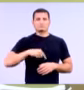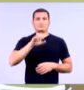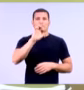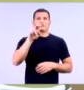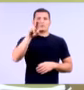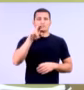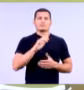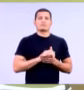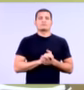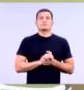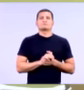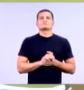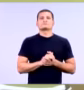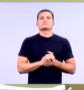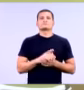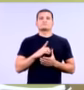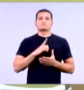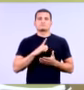autobiografias,